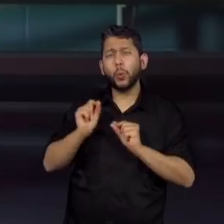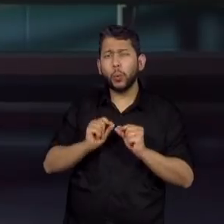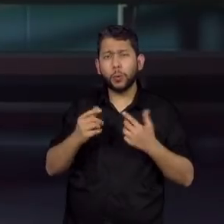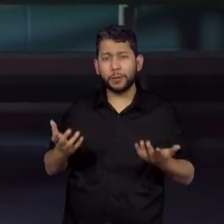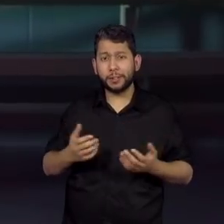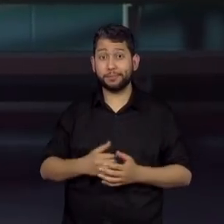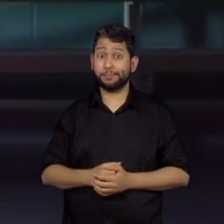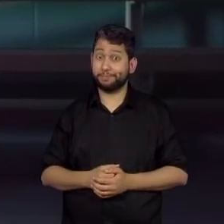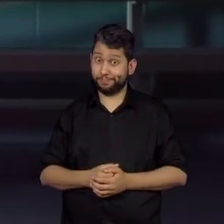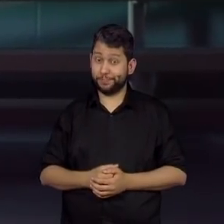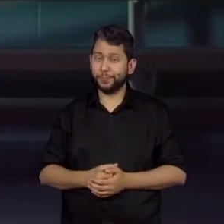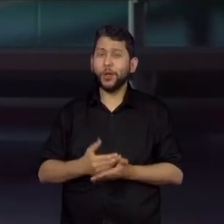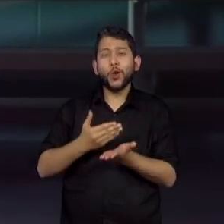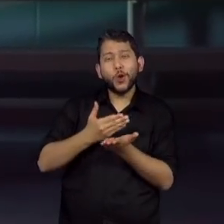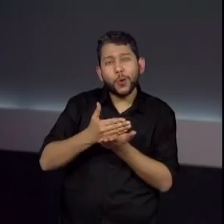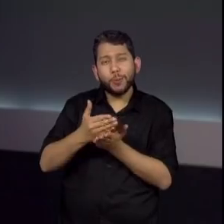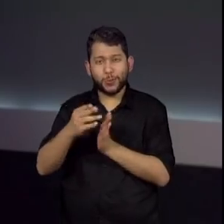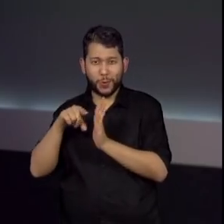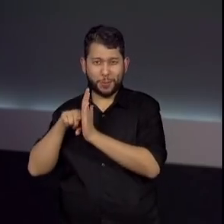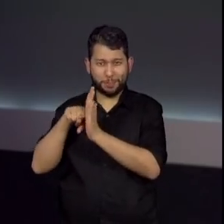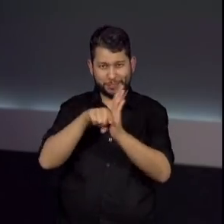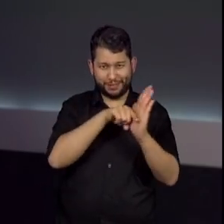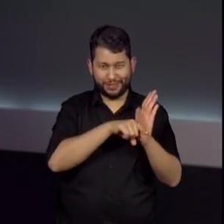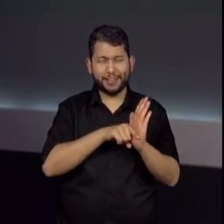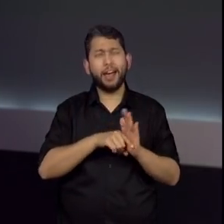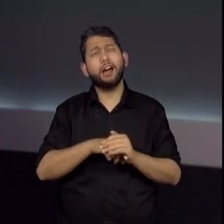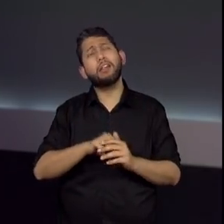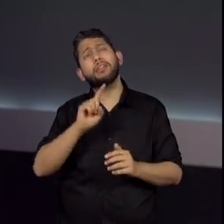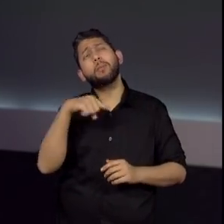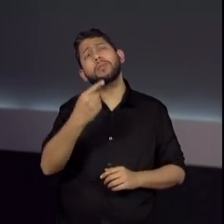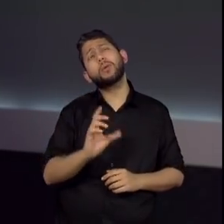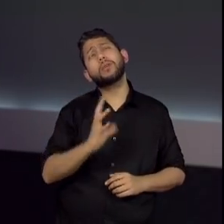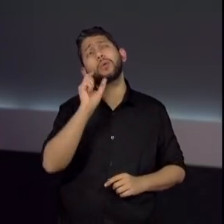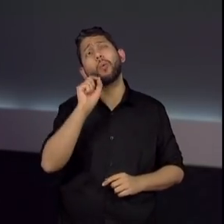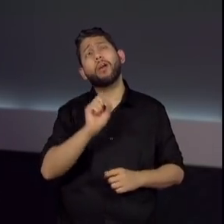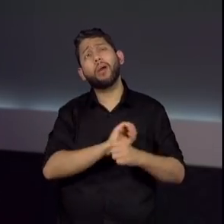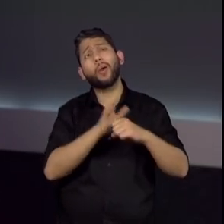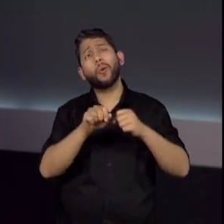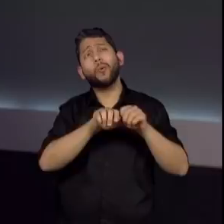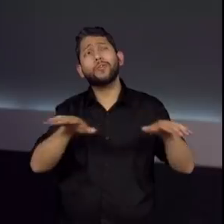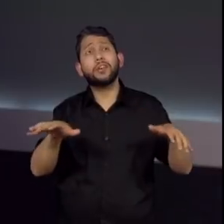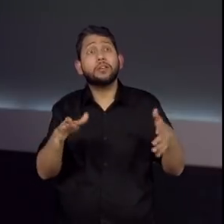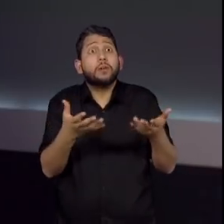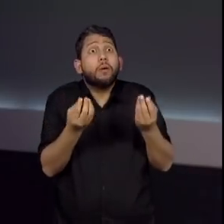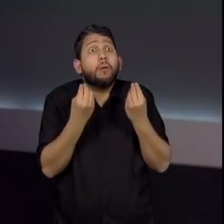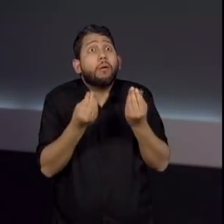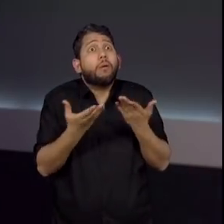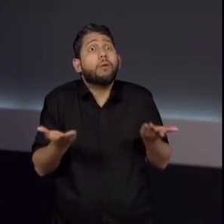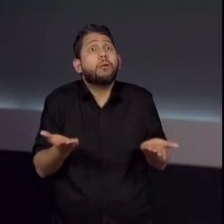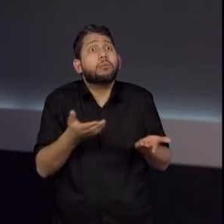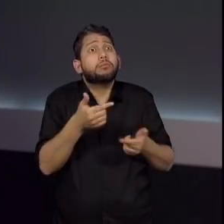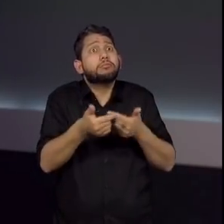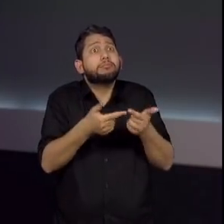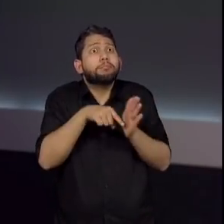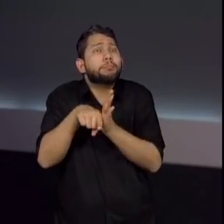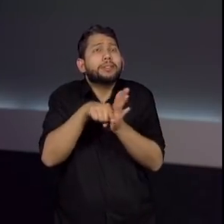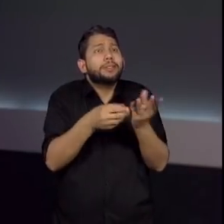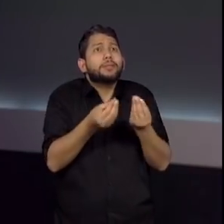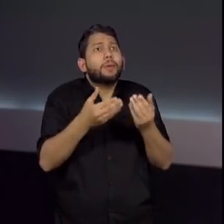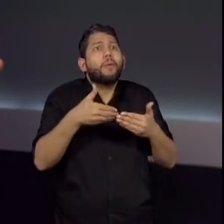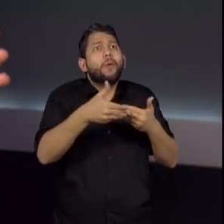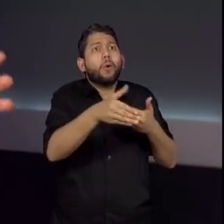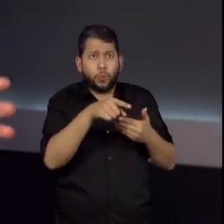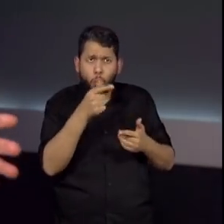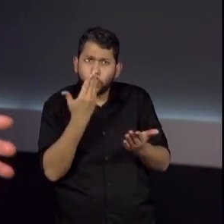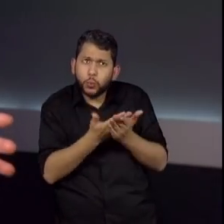No meio do caminho do seu processo de pesquisa surgiu a Covid-19. O que vocês estudaram a respeito